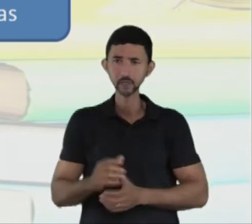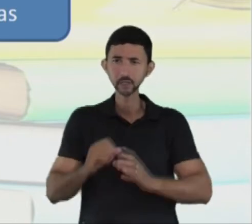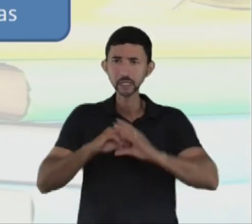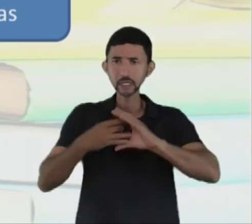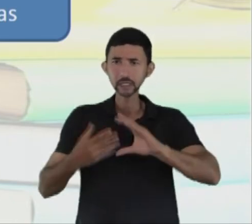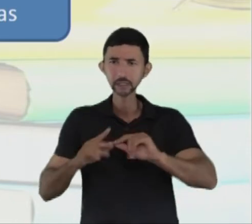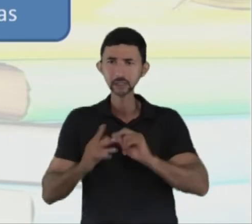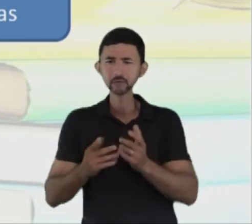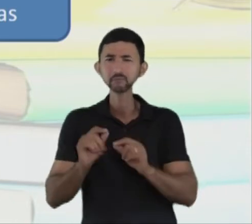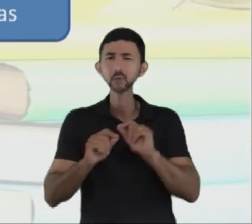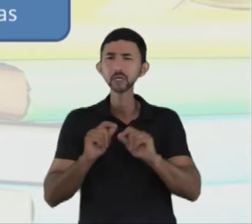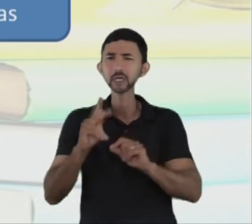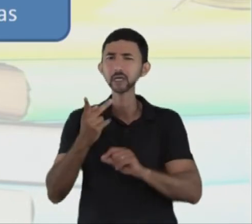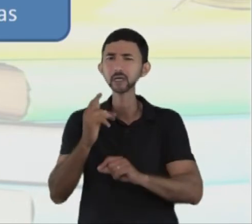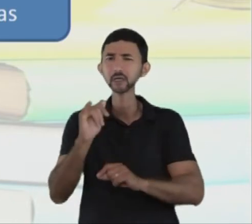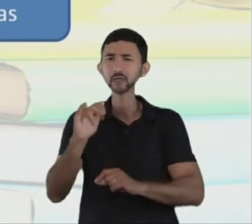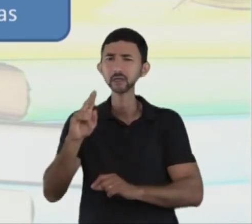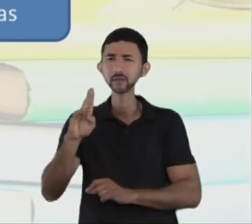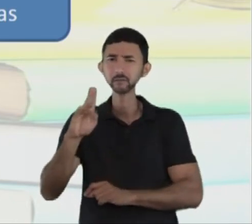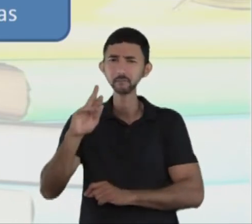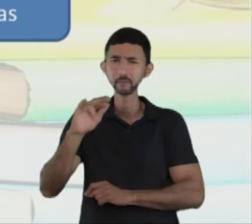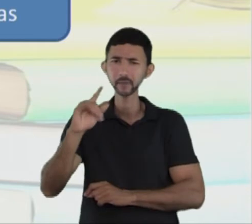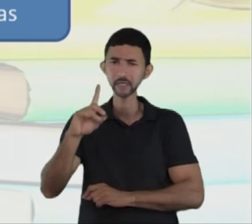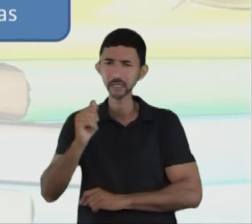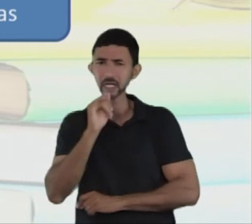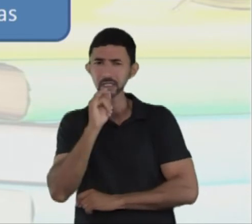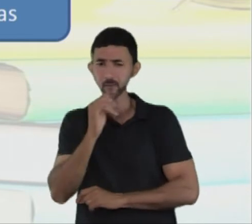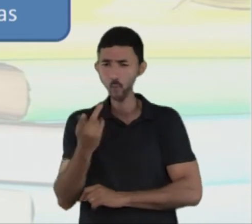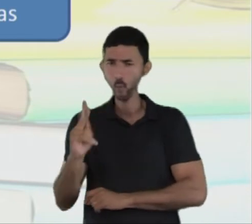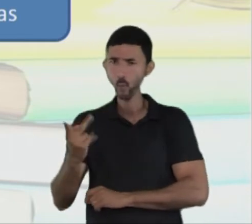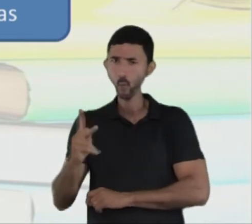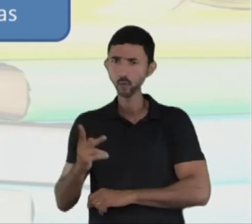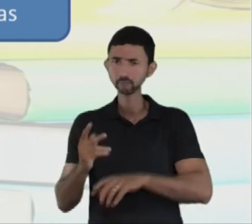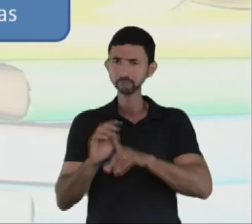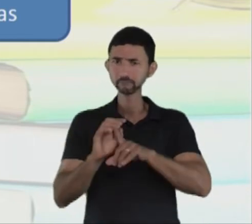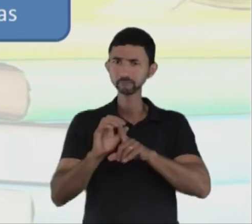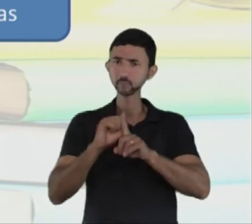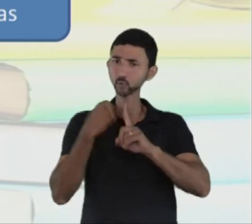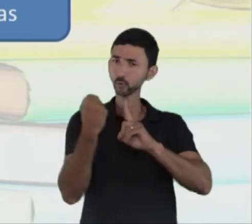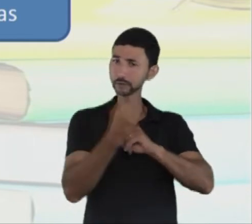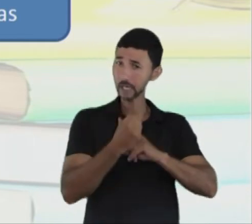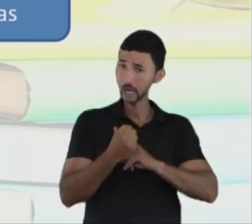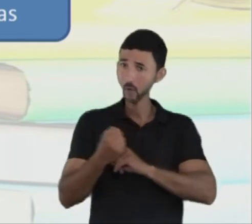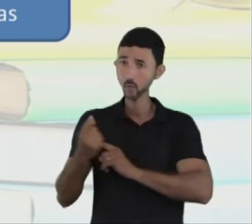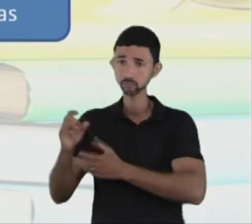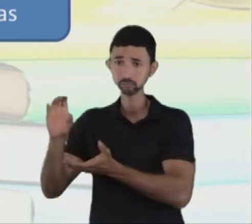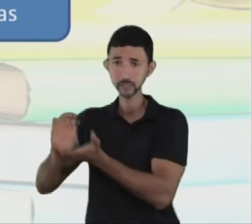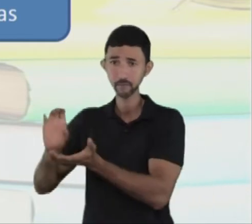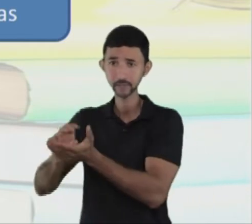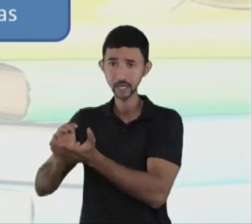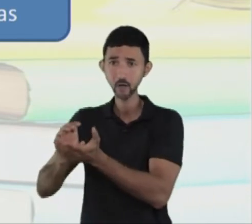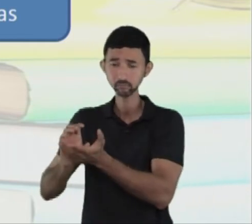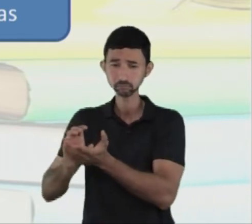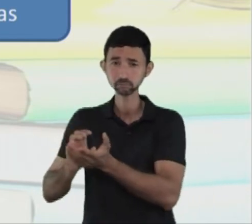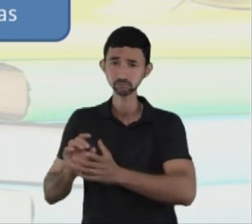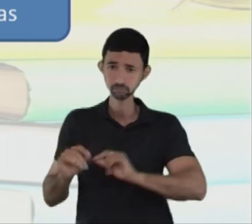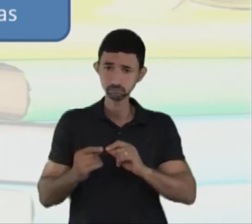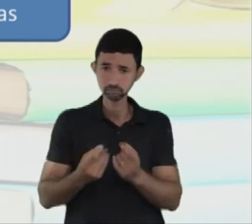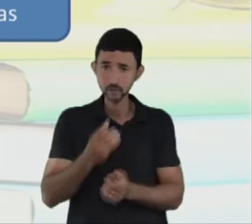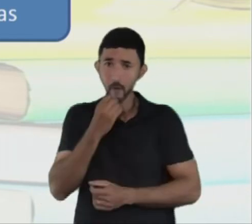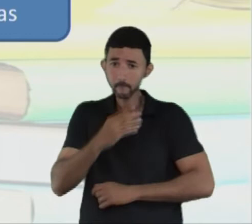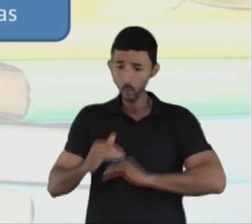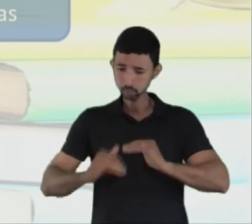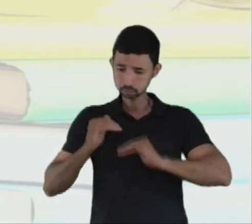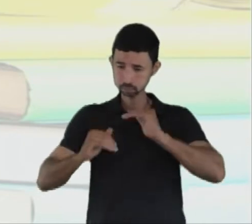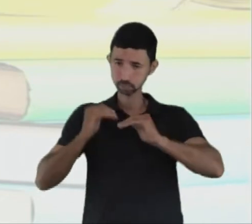características híbridas. O que são características híbridas? Características tanto do socialismo quanto do capitalismo, fazendo com que ela seja hoje essa potência que a gente